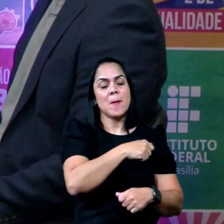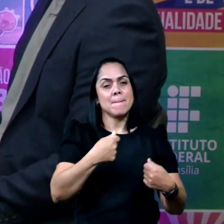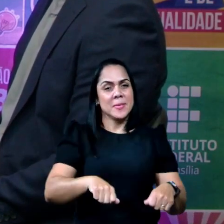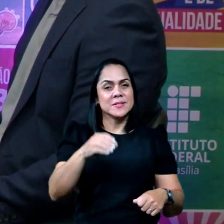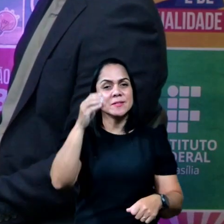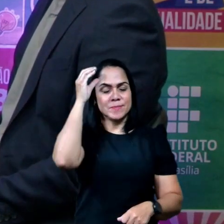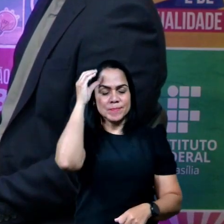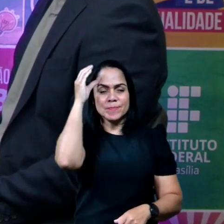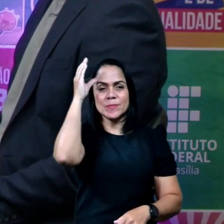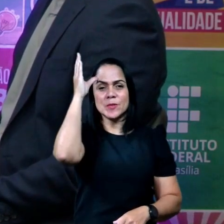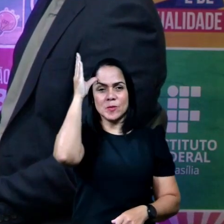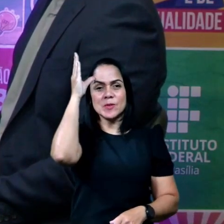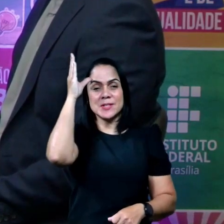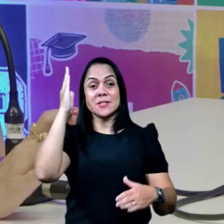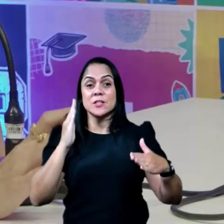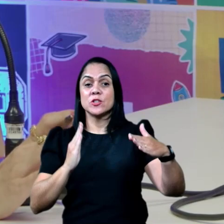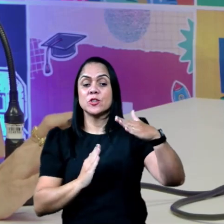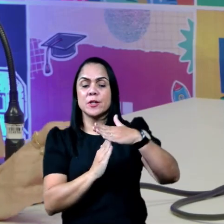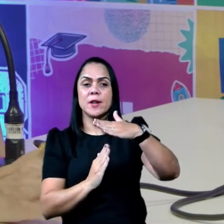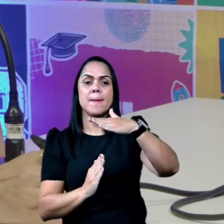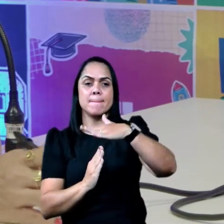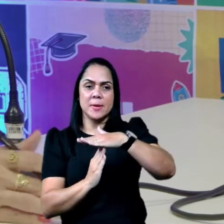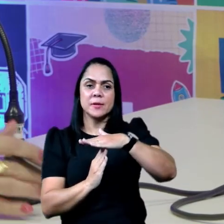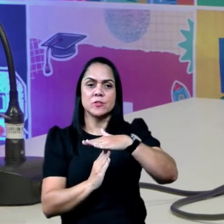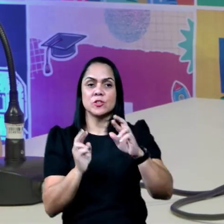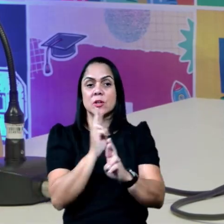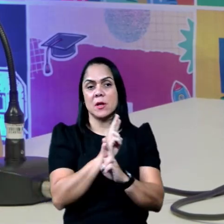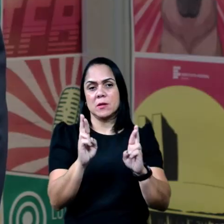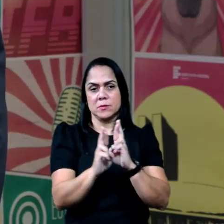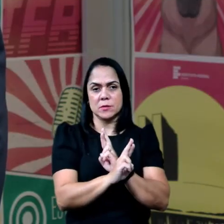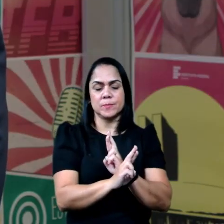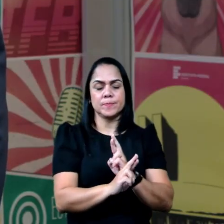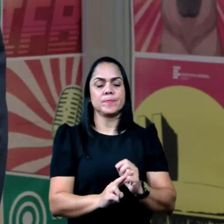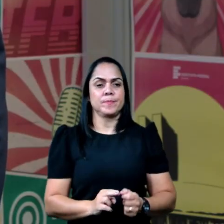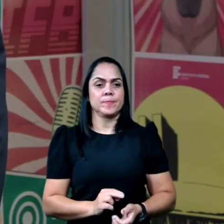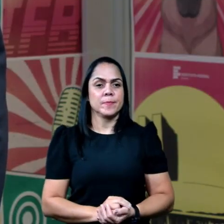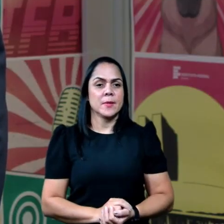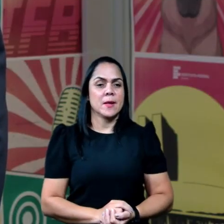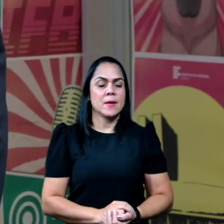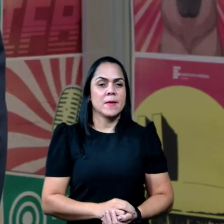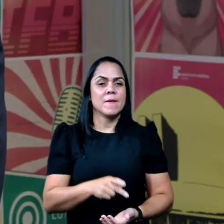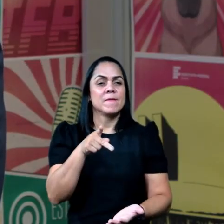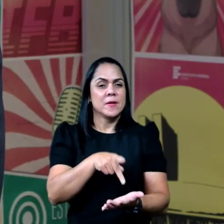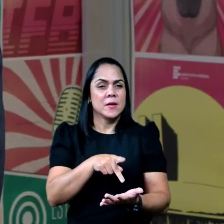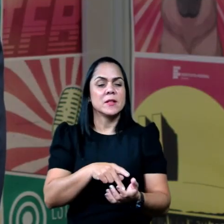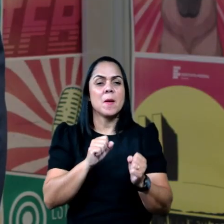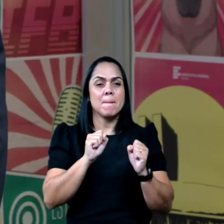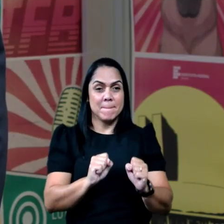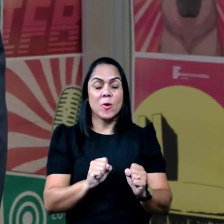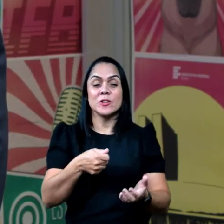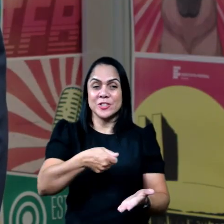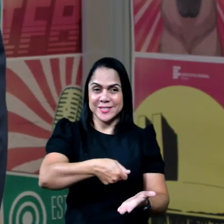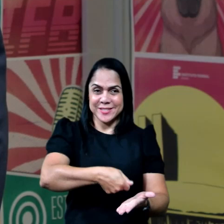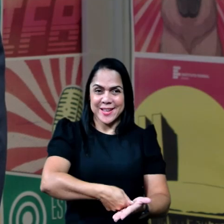também pôr o limite sobre esse estudante, não é verdade? Pode e deve. até por uma questão de prevenção. O